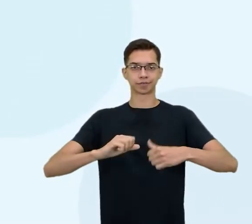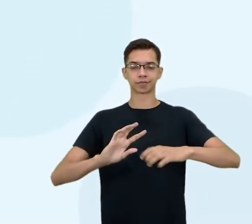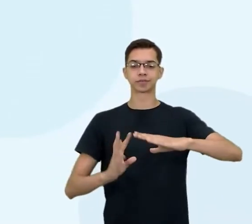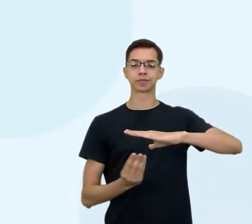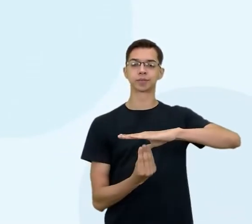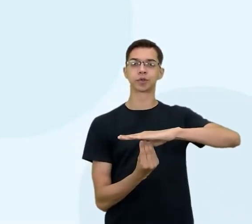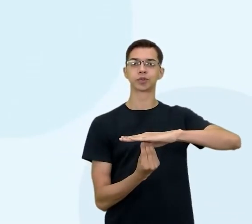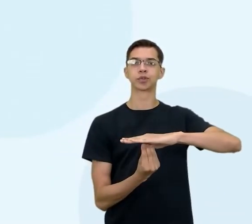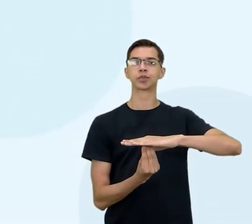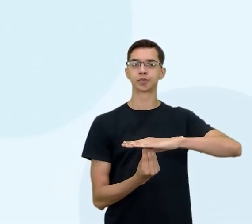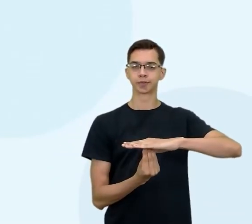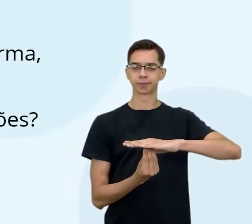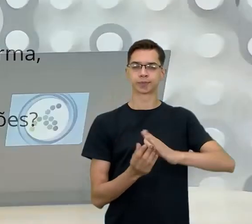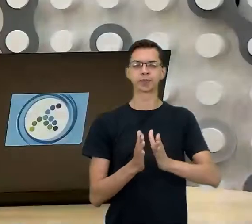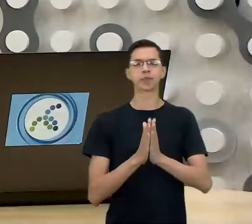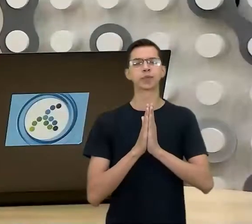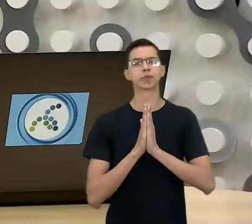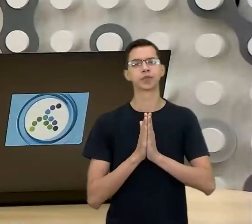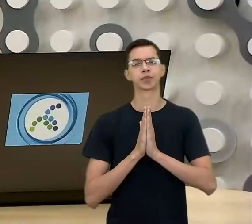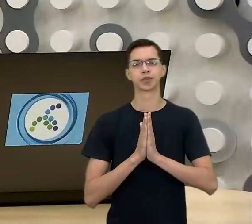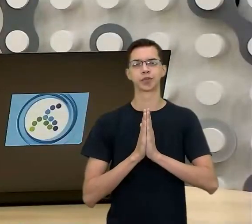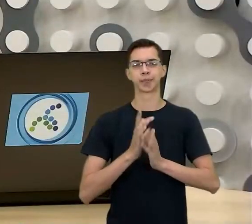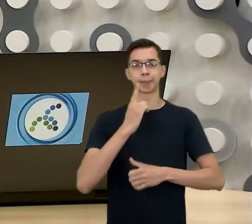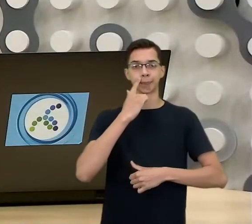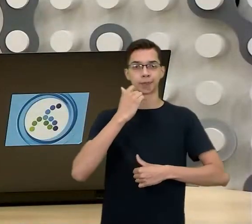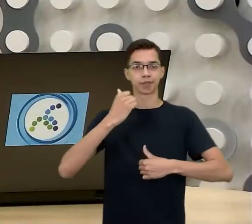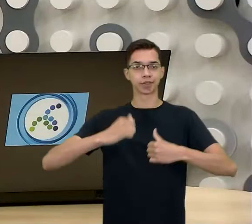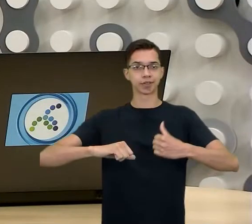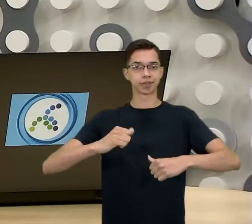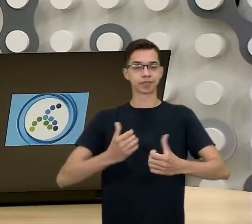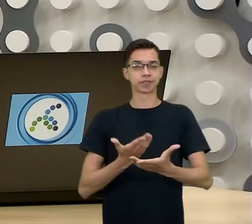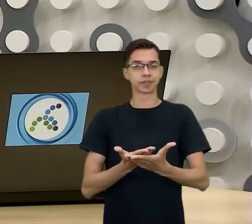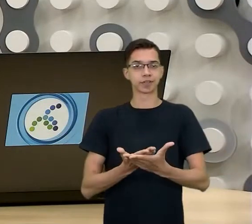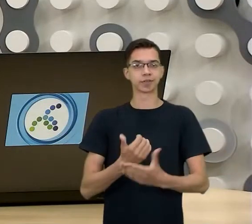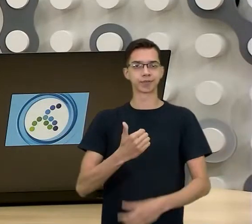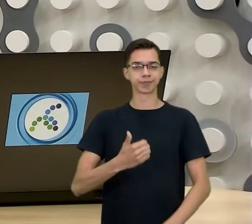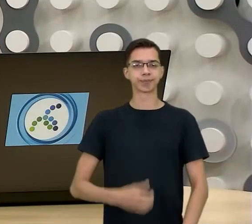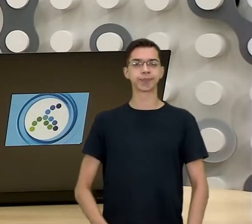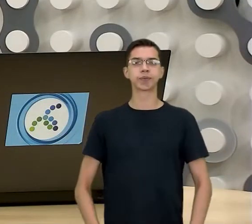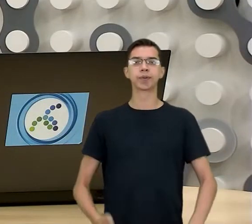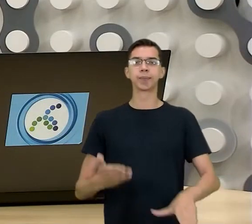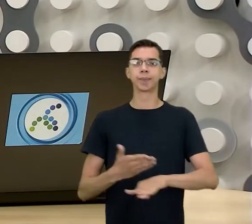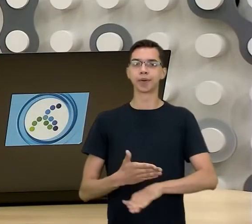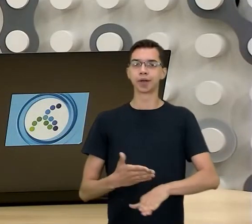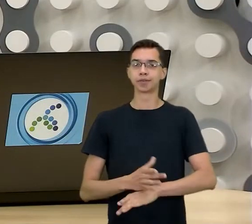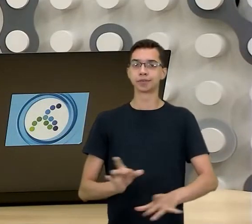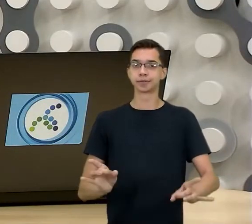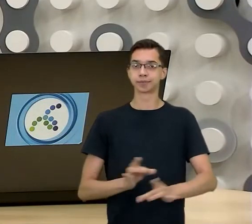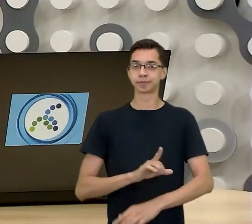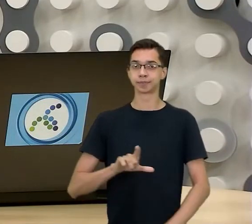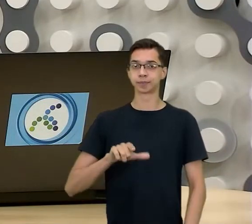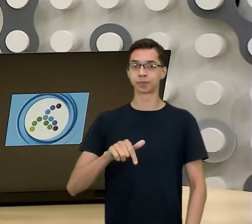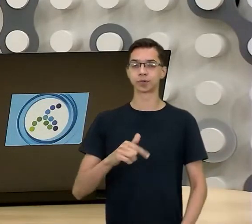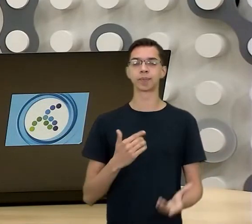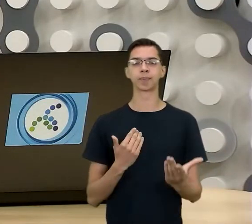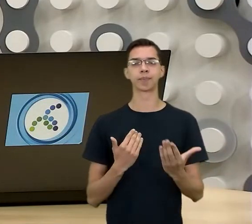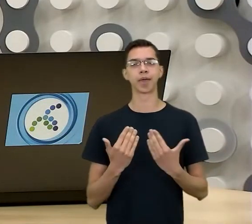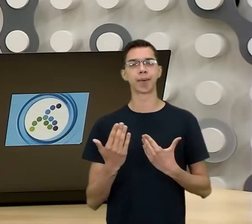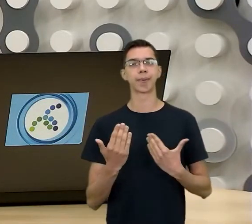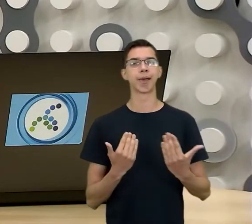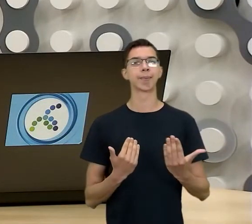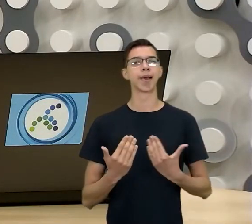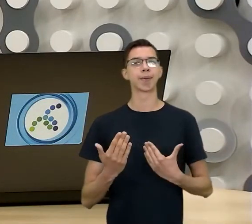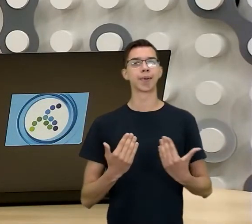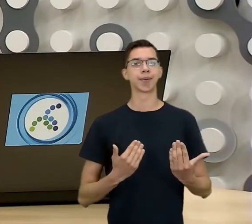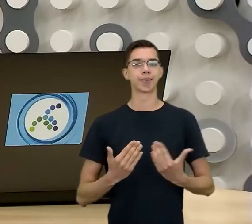por favor, avalie a nossa aula, tá? E aí depois na interação a gente vai falar um pouquinho, daqui a pouco a gente vai entrar na interação,